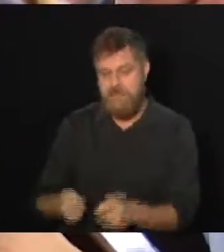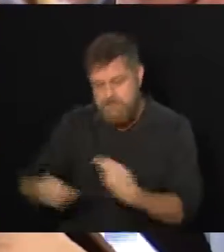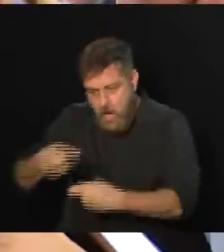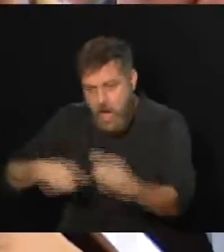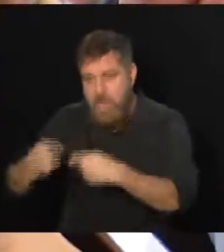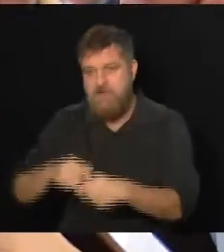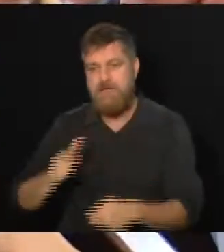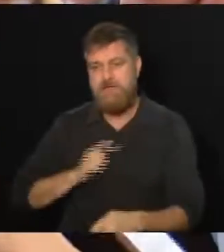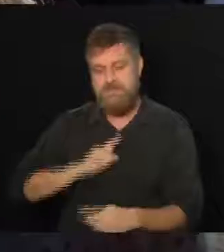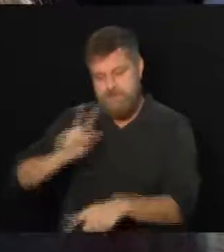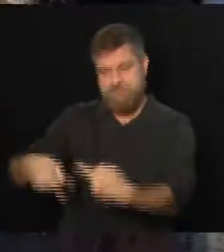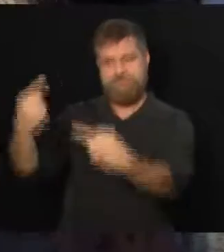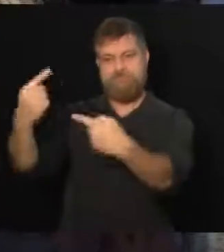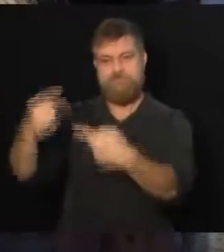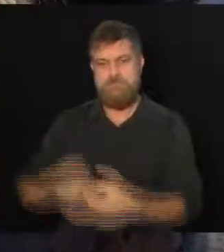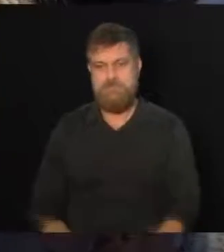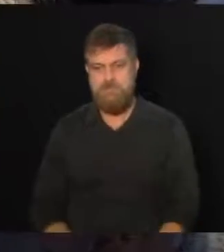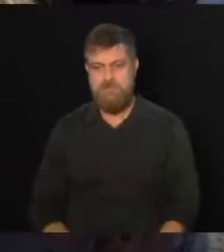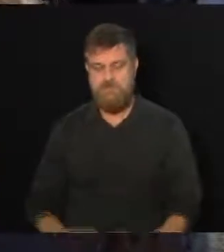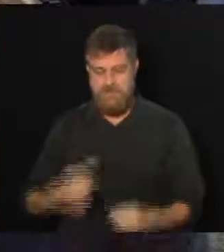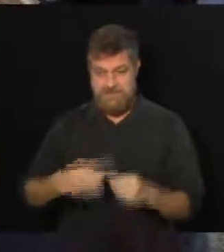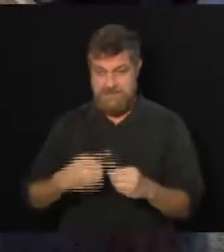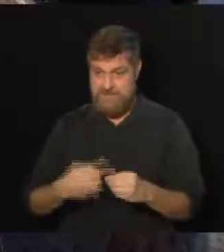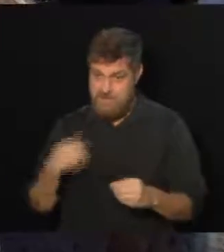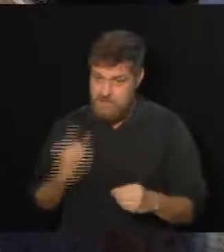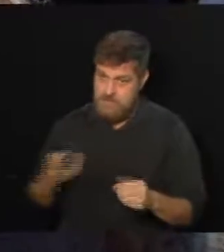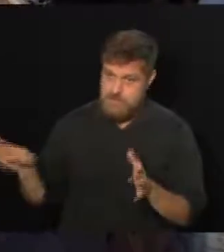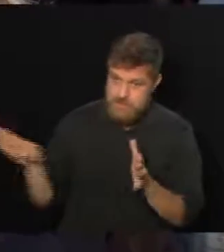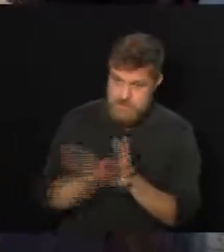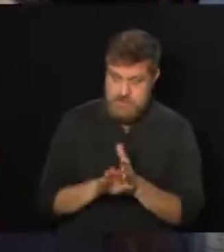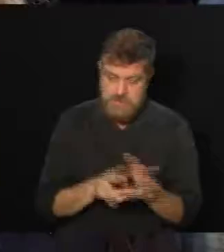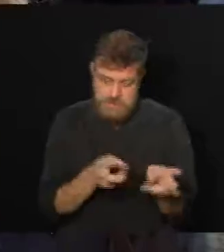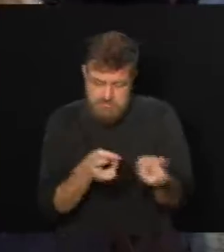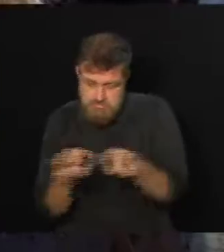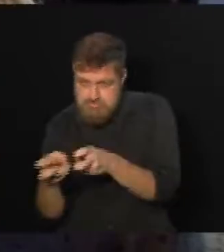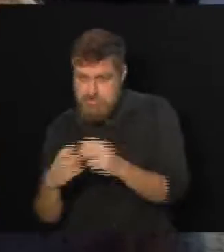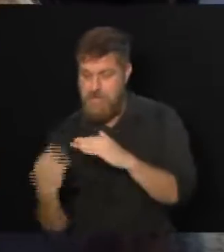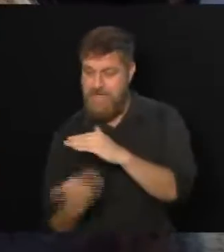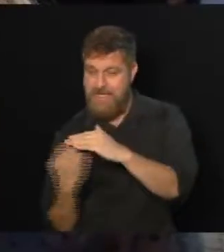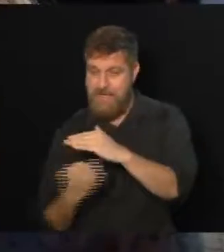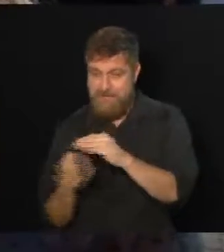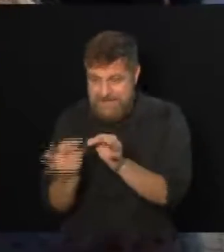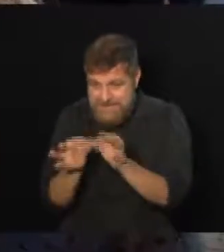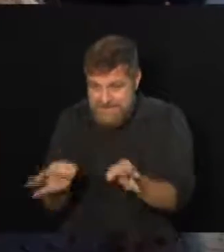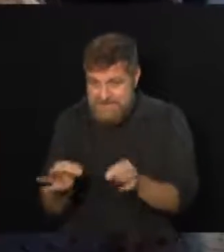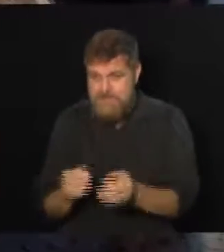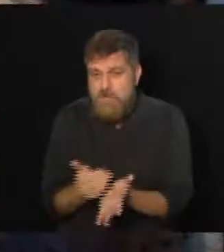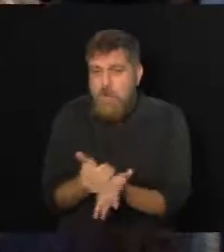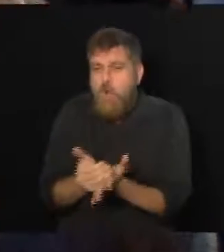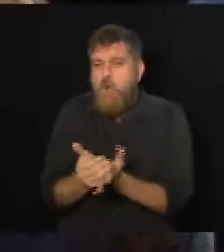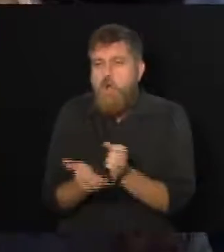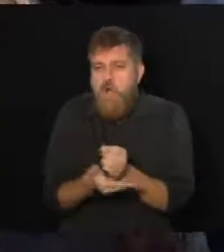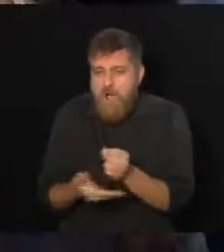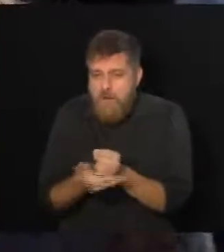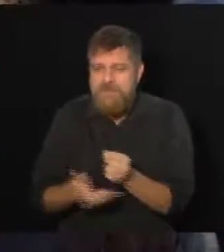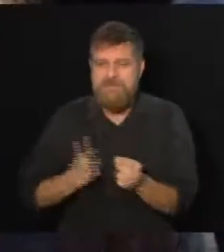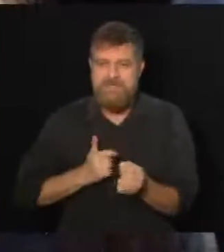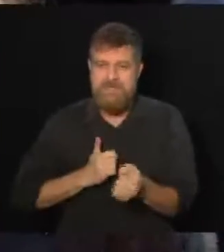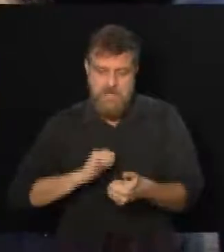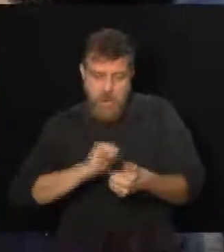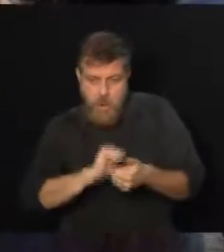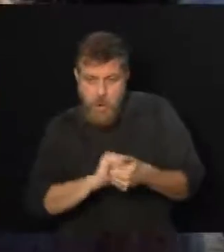e poder ser bem sucedido. A gente chega nas cidades, acompanha os empreendedores e as empreendedoras, desde com ofertas de